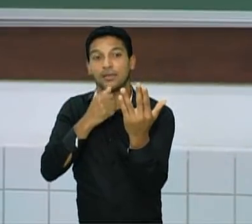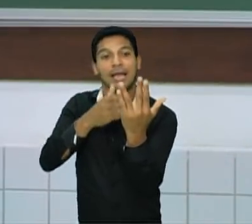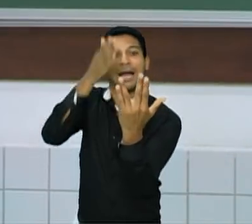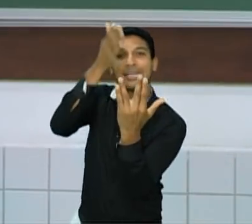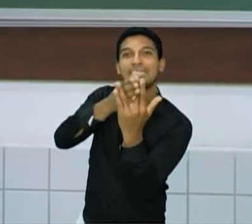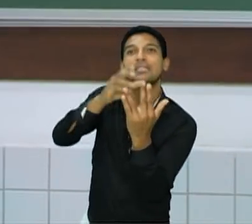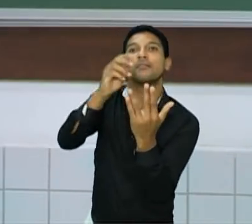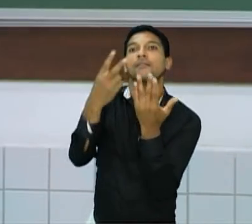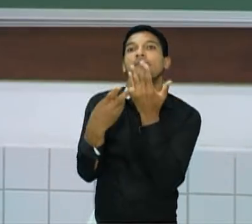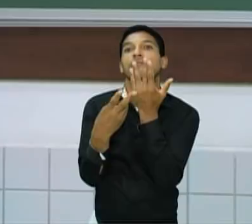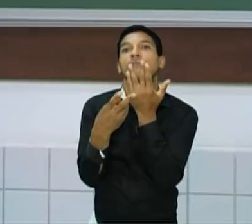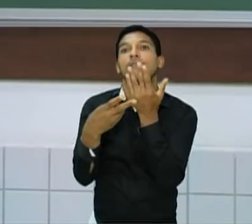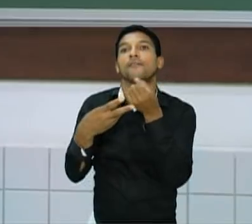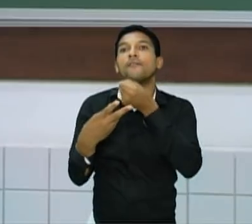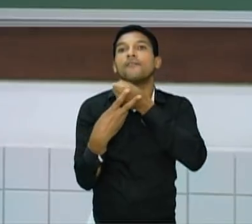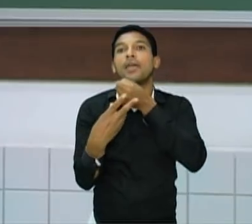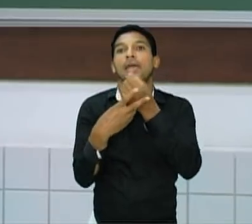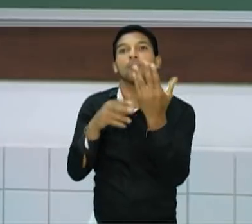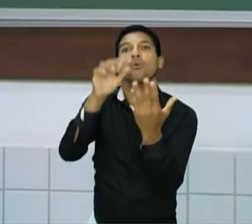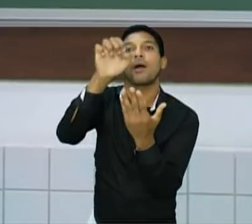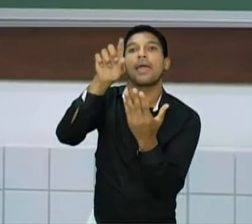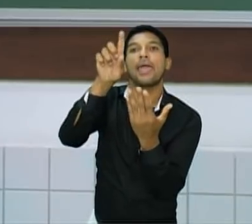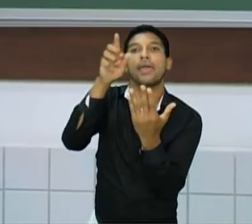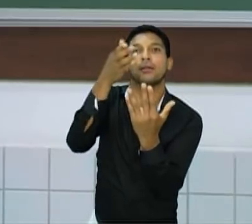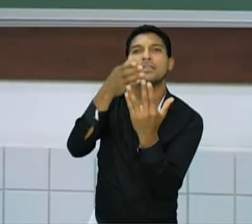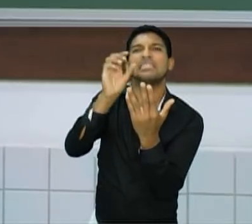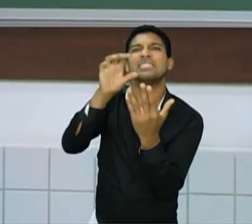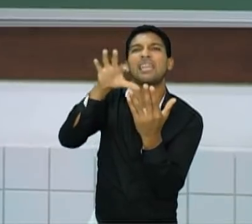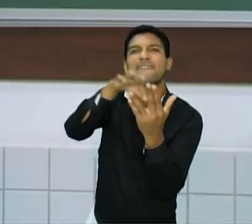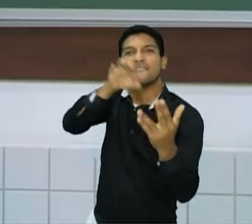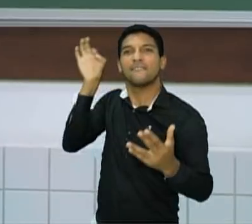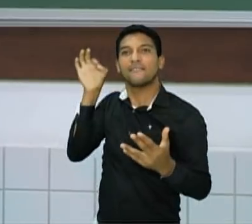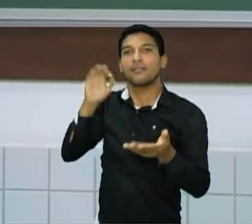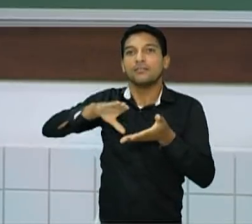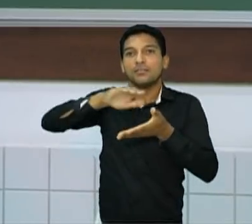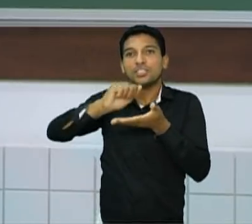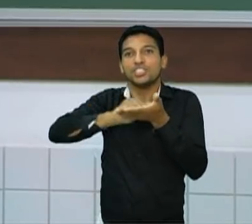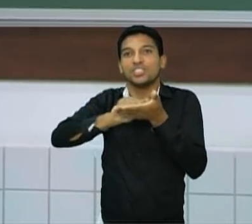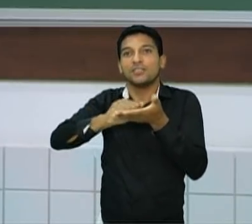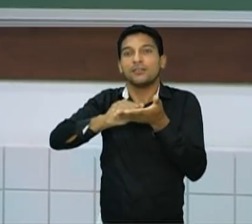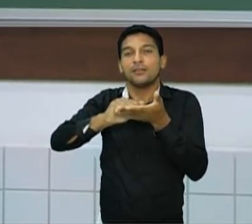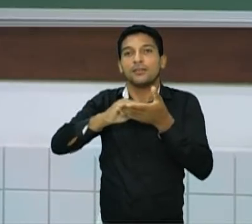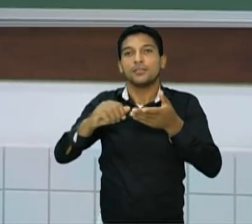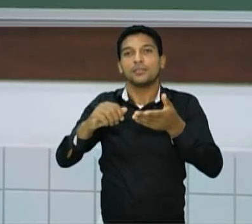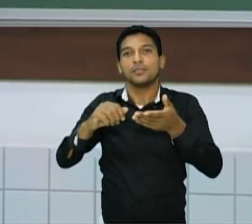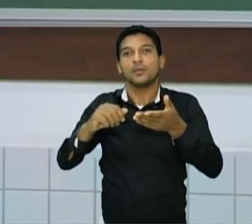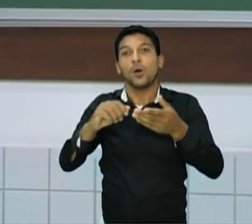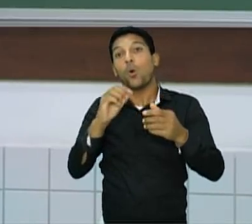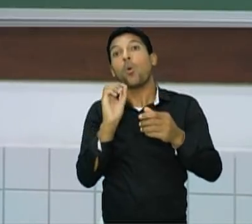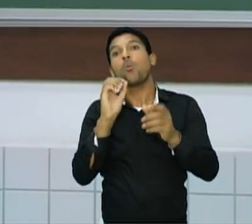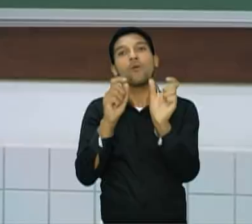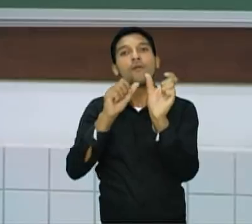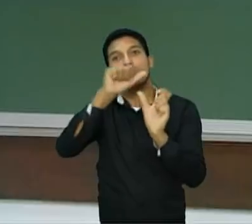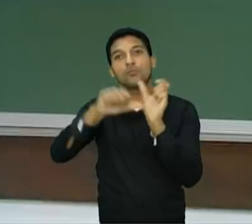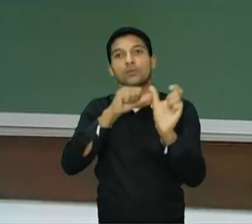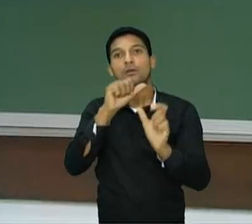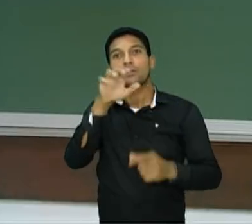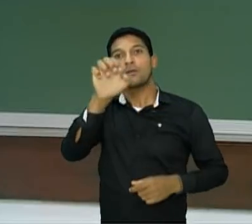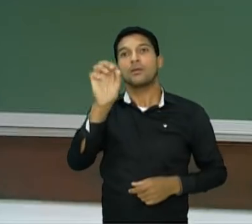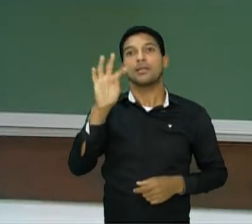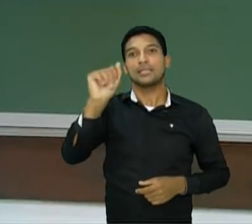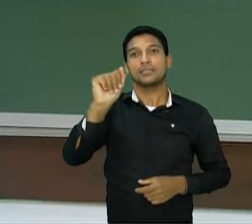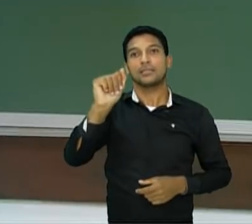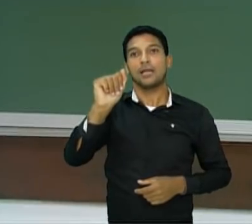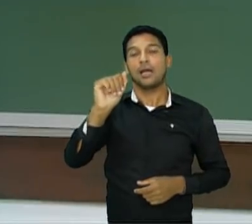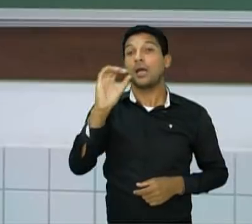meio, que é o verbo, se eu retirar ele dali, ou se eu trocar por a professora está linda, a professora foi